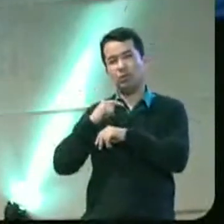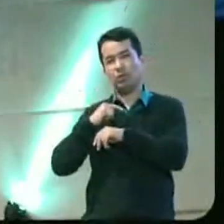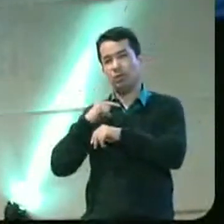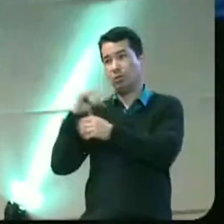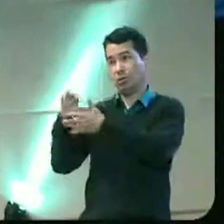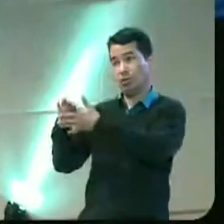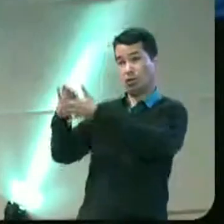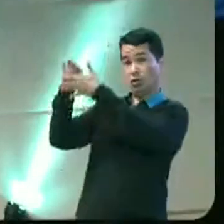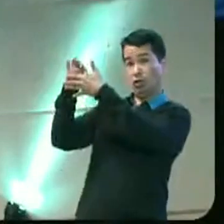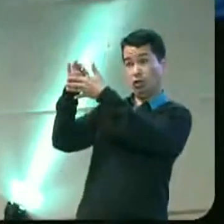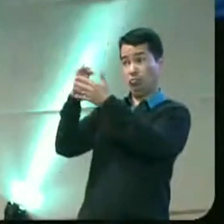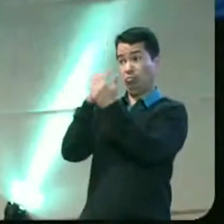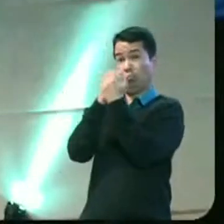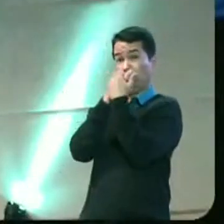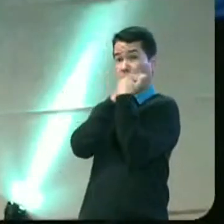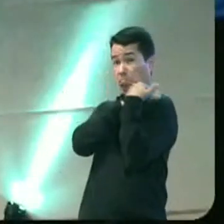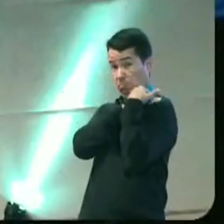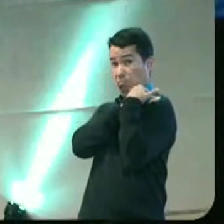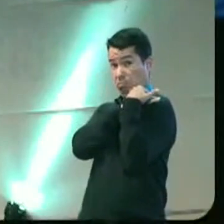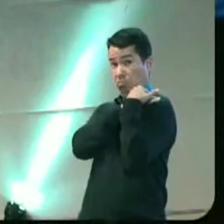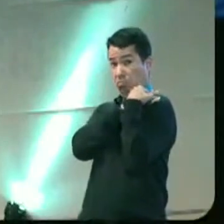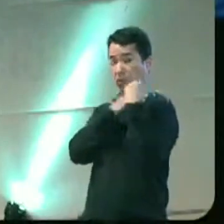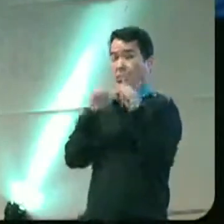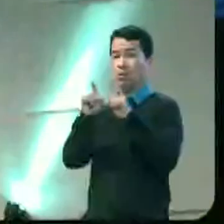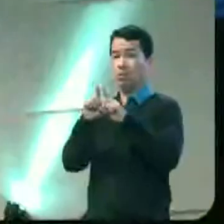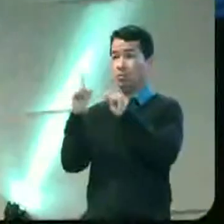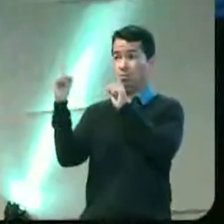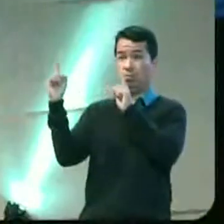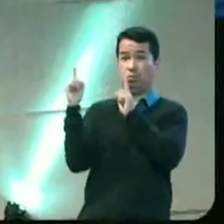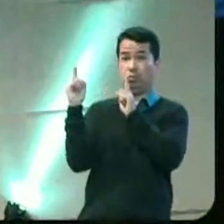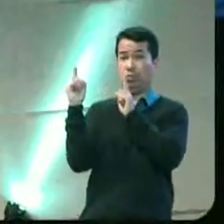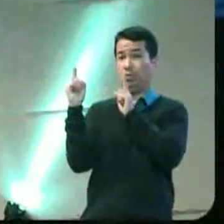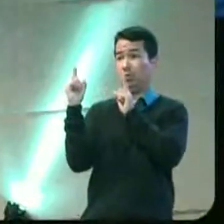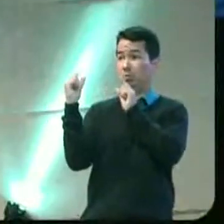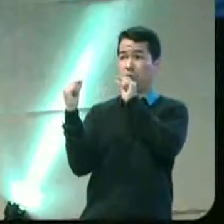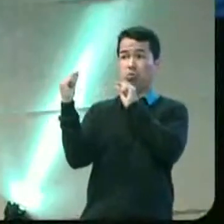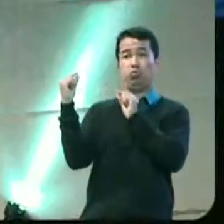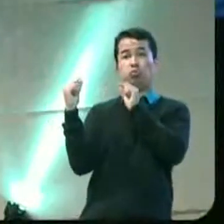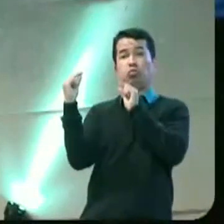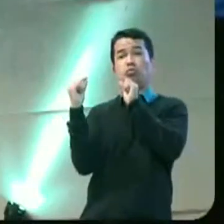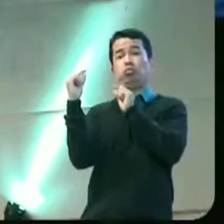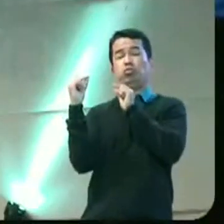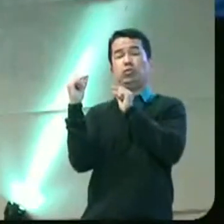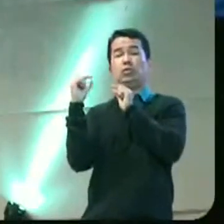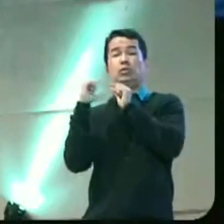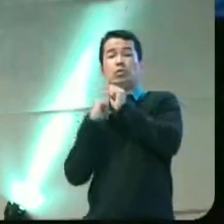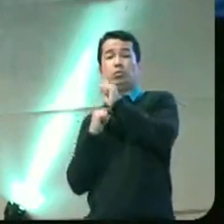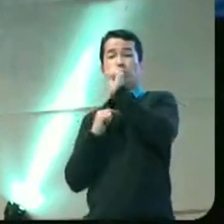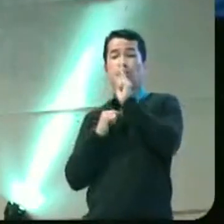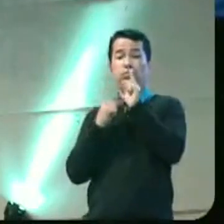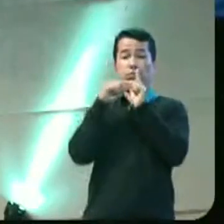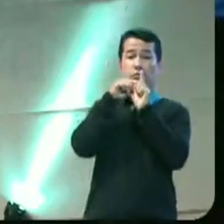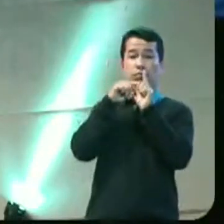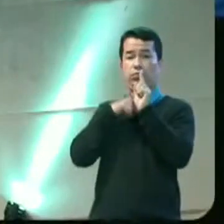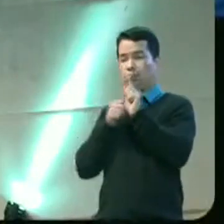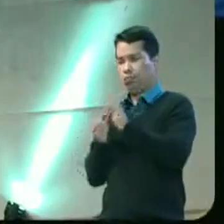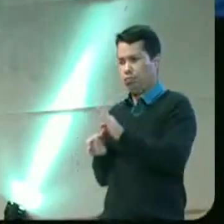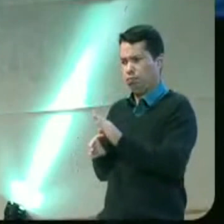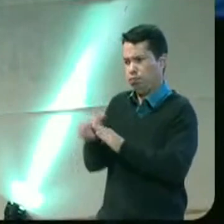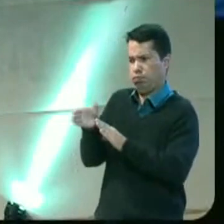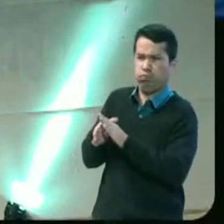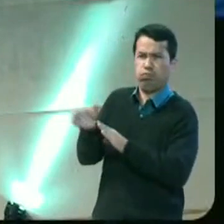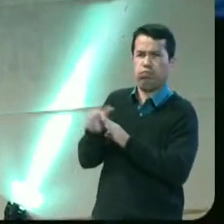que tinha uma grande responsabilidade, mas estava com medo, e ele tinha ali um mentor, um conselheiro que olha para